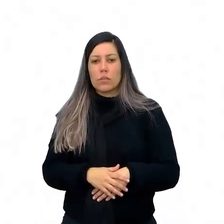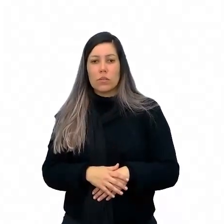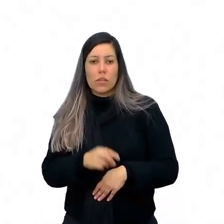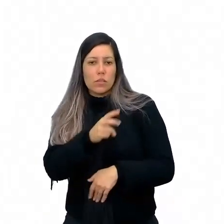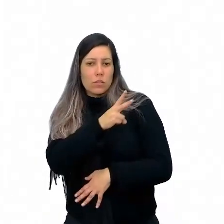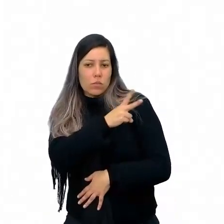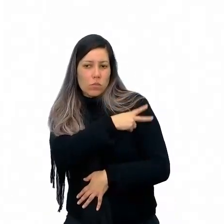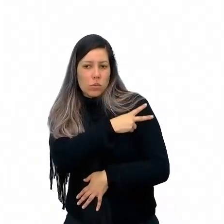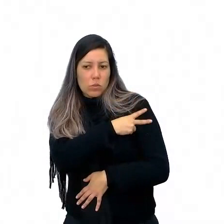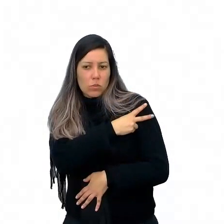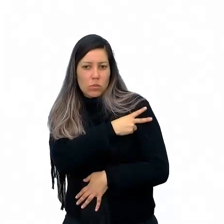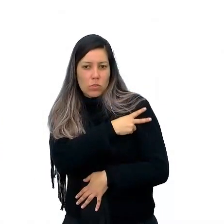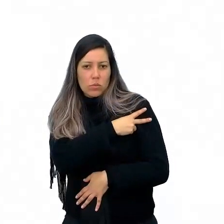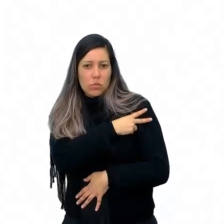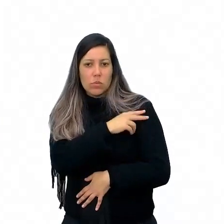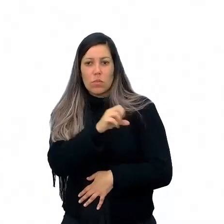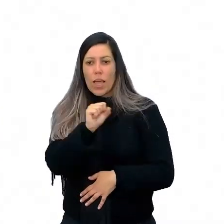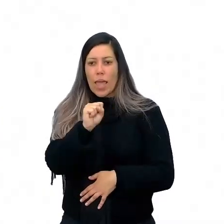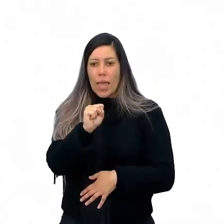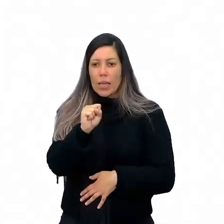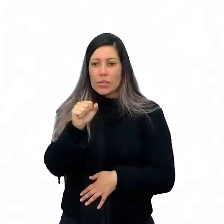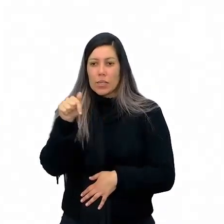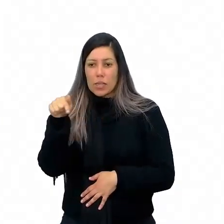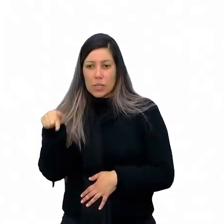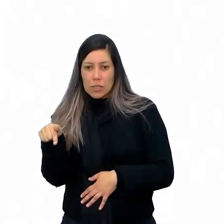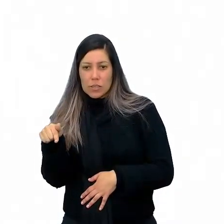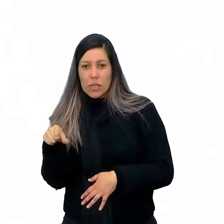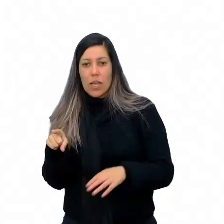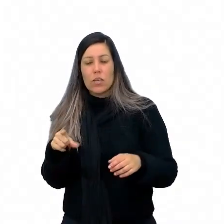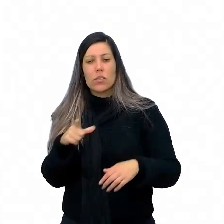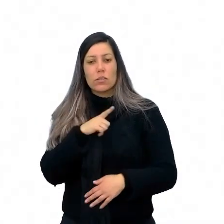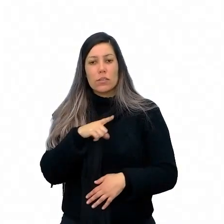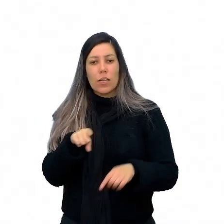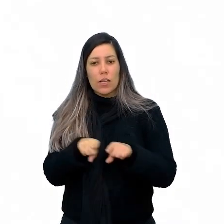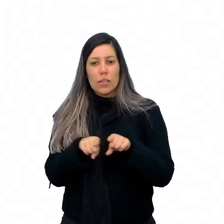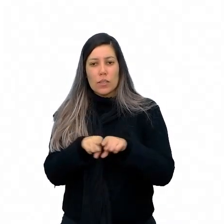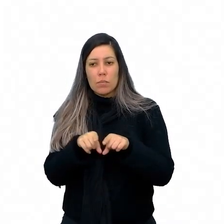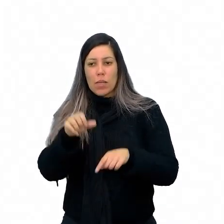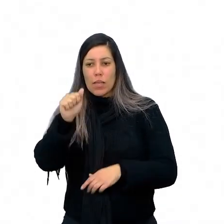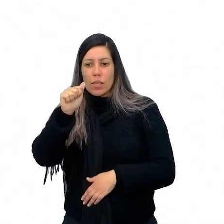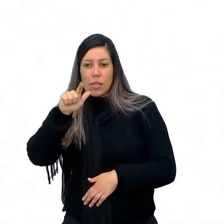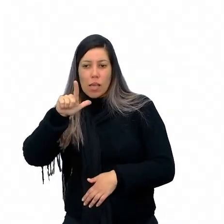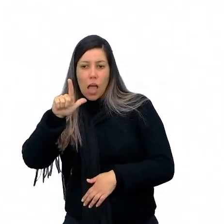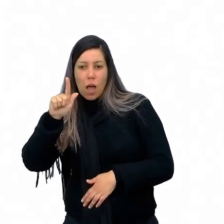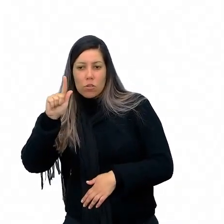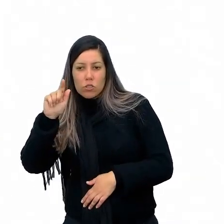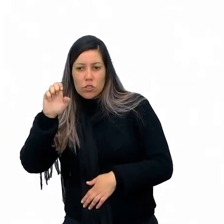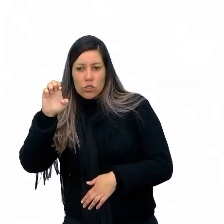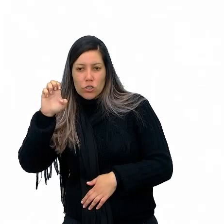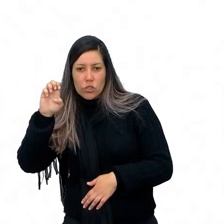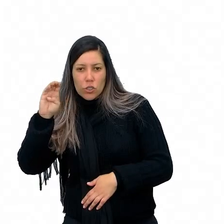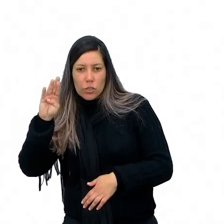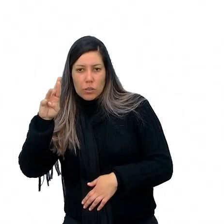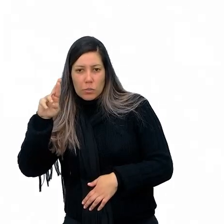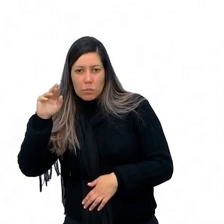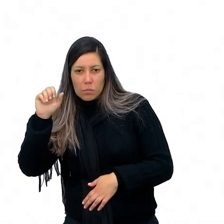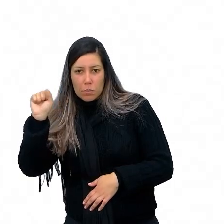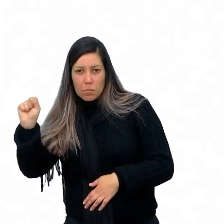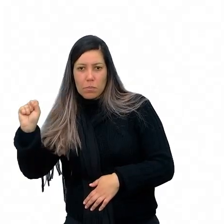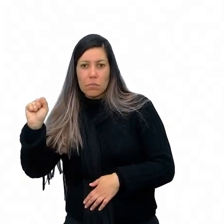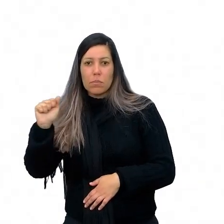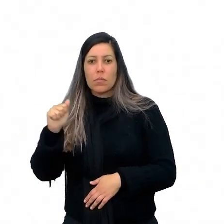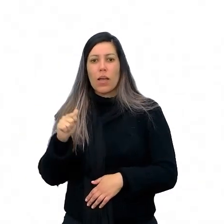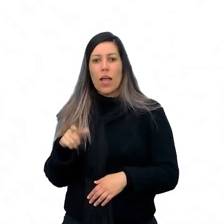médio da SA7, nós temos aí a unidade temática álgebra, nós temos o objeto de conhecimento, são